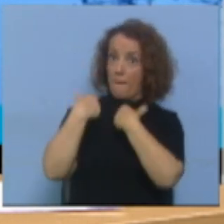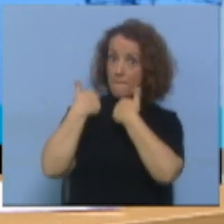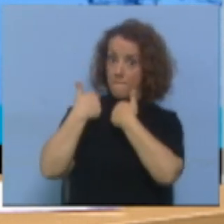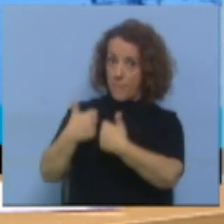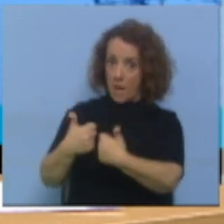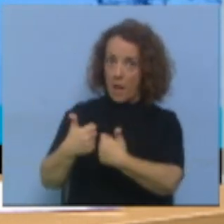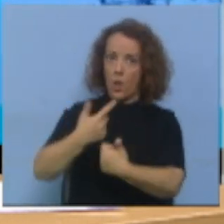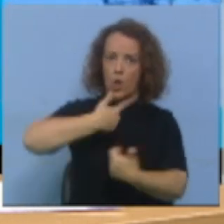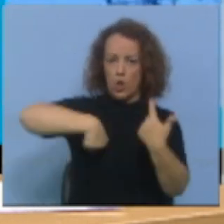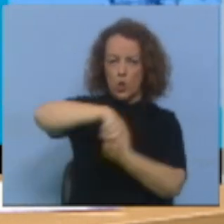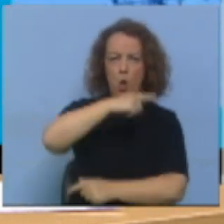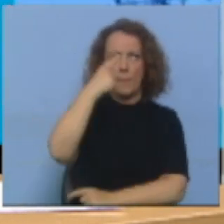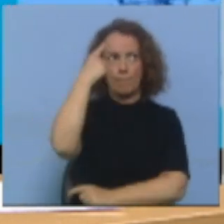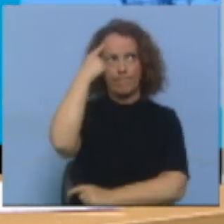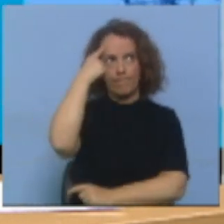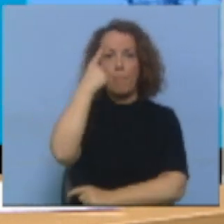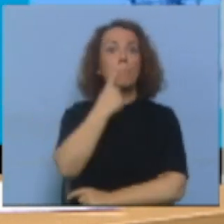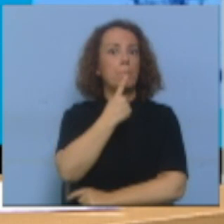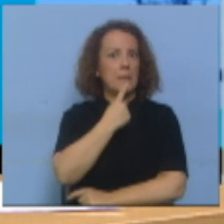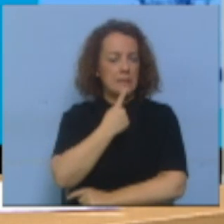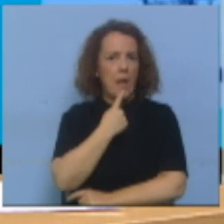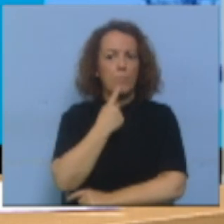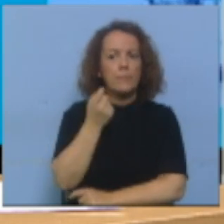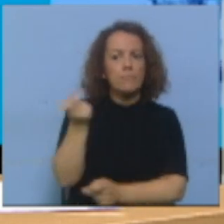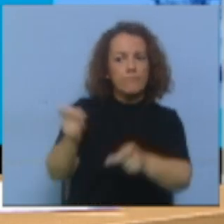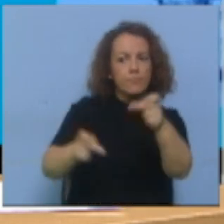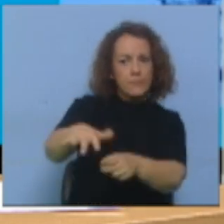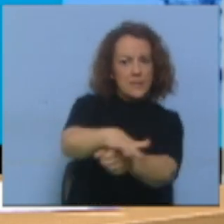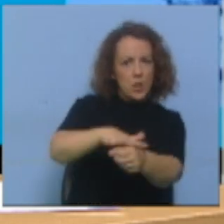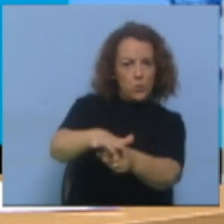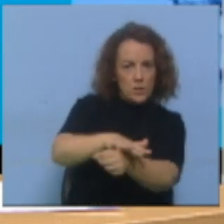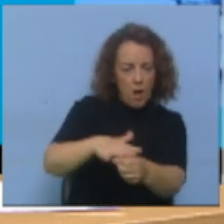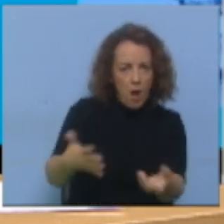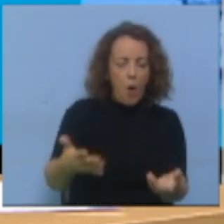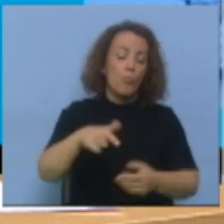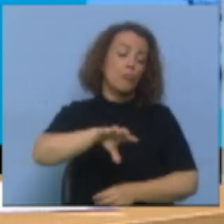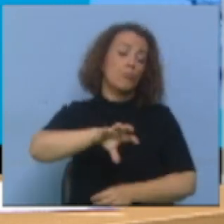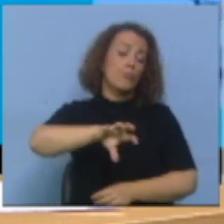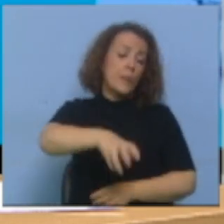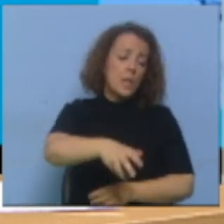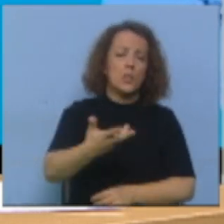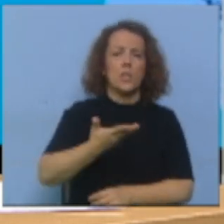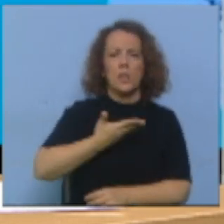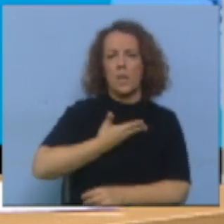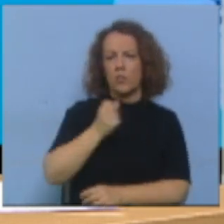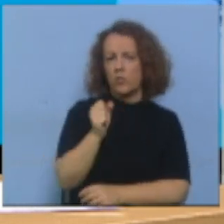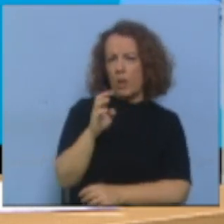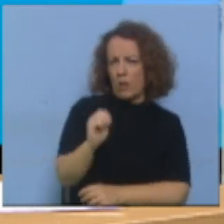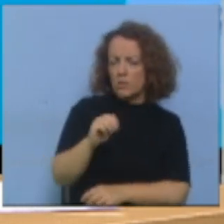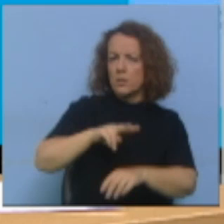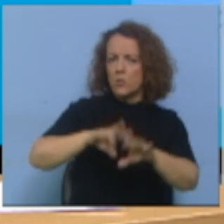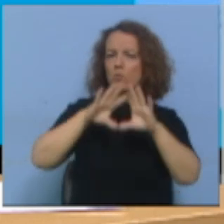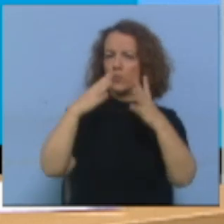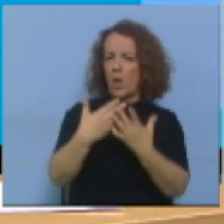compreendermos o que está a passar, seguirmos aquilo que são as orientações, por exemplo, no nosso país, da Direção-Geral da Saúde,